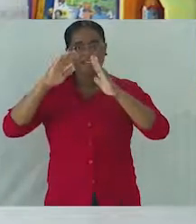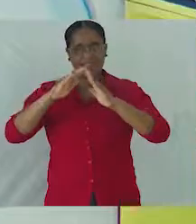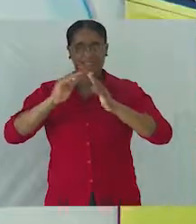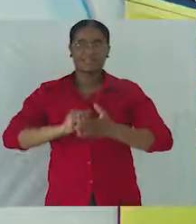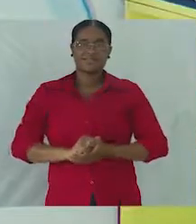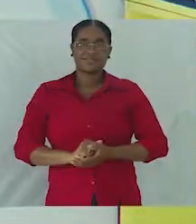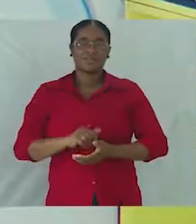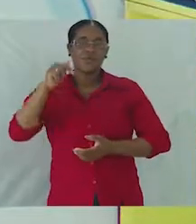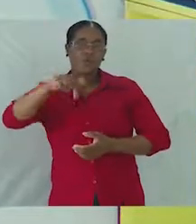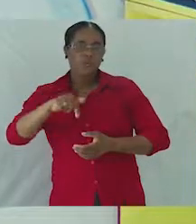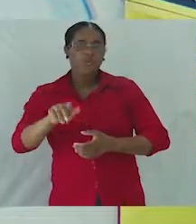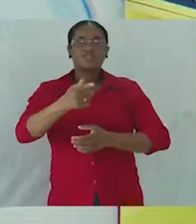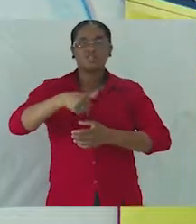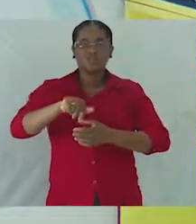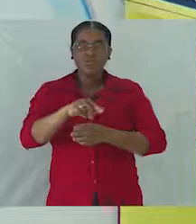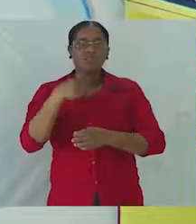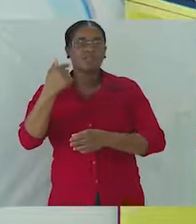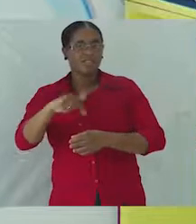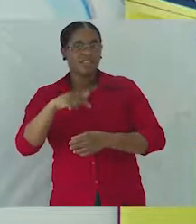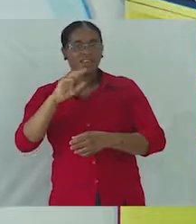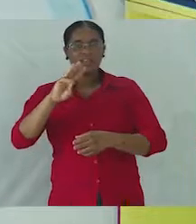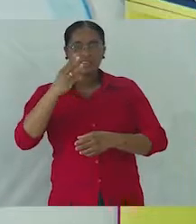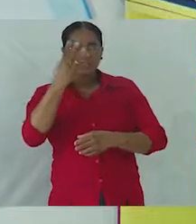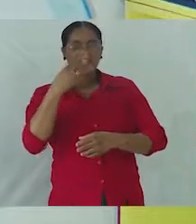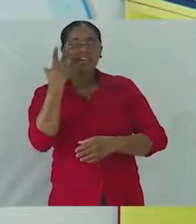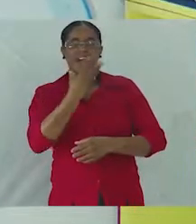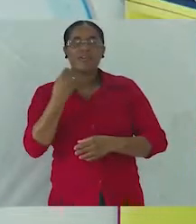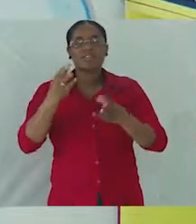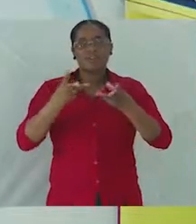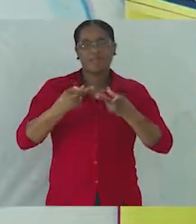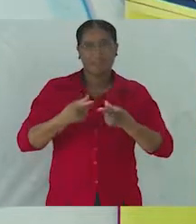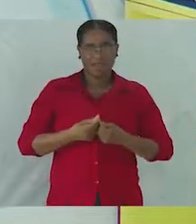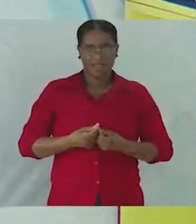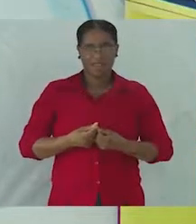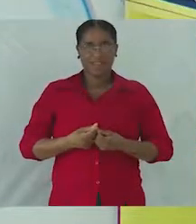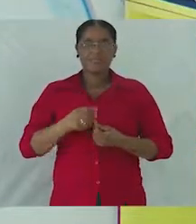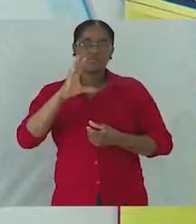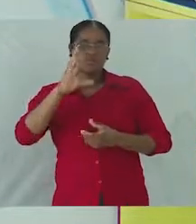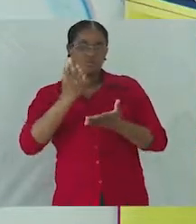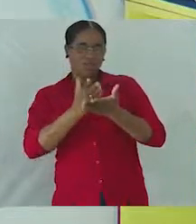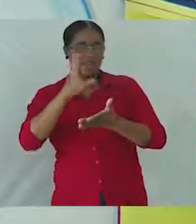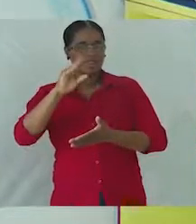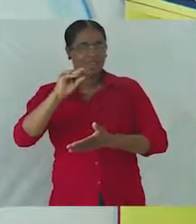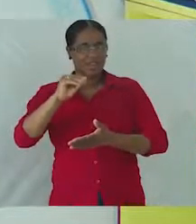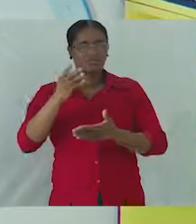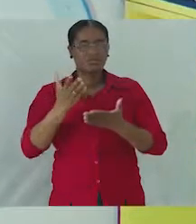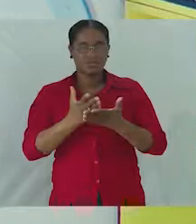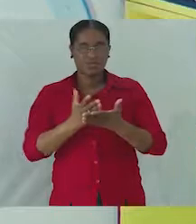Casa. Hoje nós vamos ter a nossa terceira aula de matemática do 10º ano de